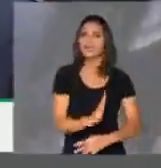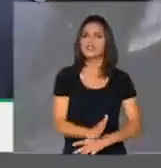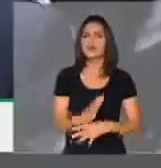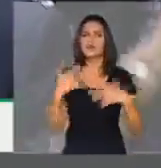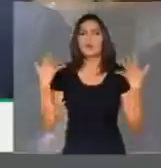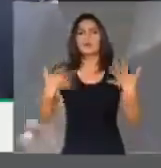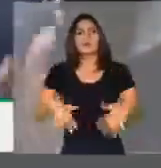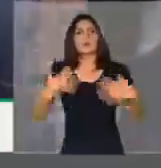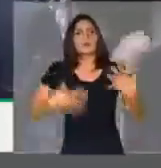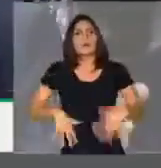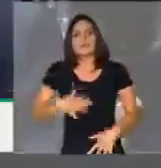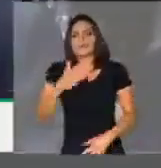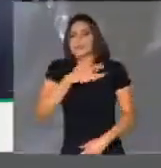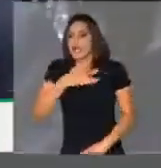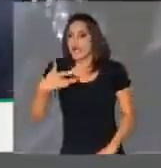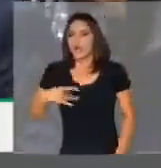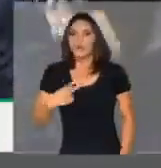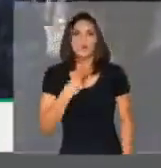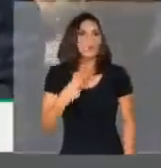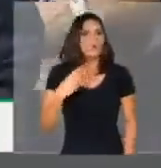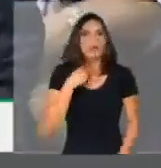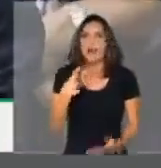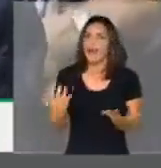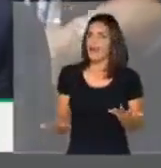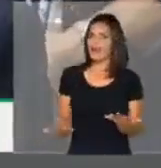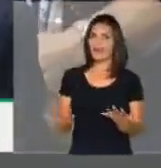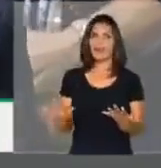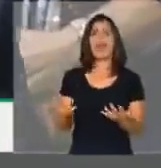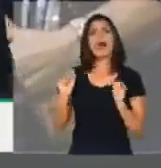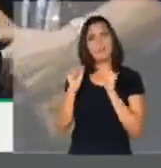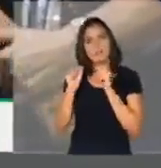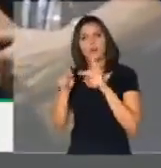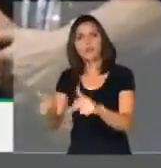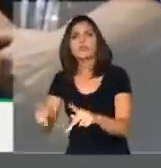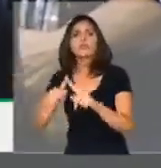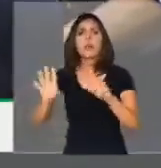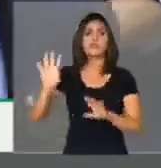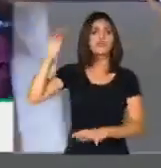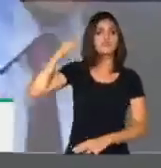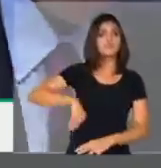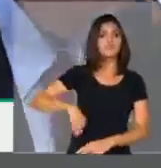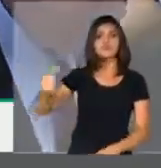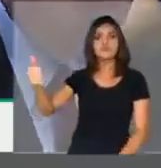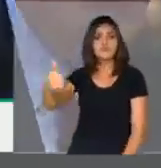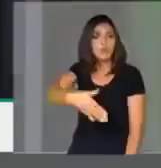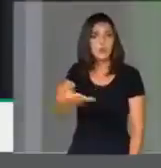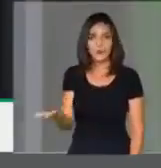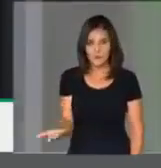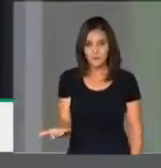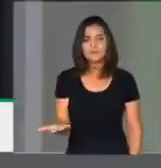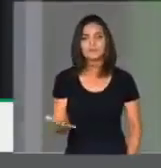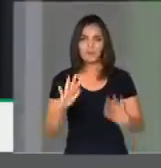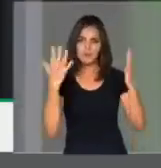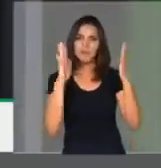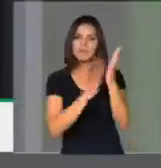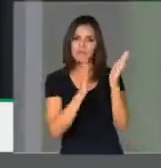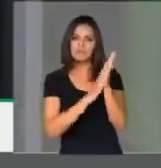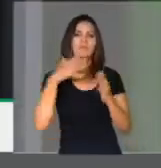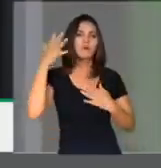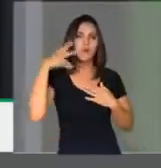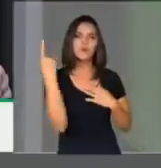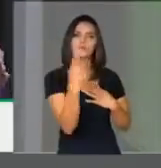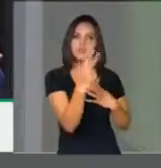desfrutar minimamente dessa aposentadoria. Parabéns pelo vosso pronunciamento. Muito obrigado, deputado. E eu